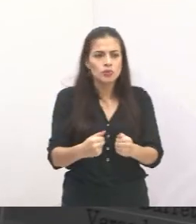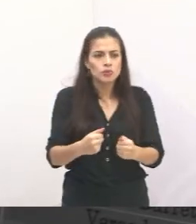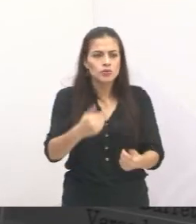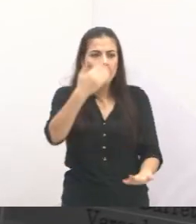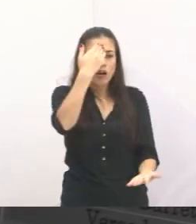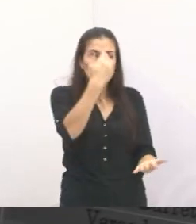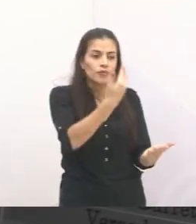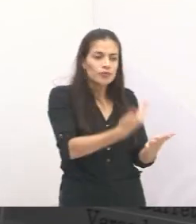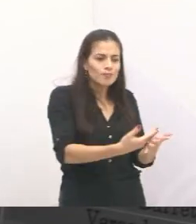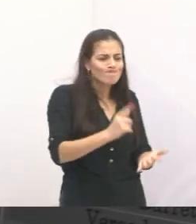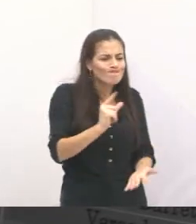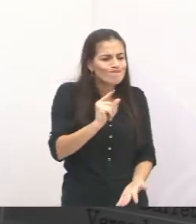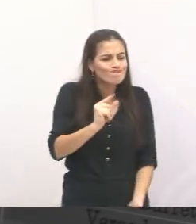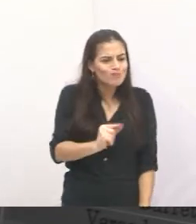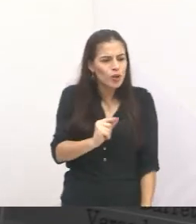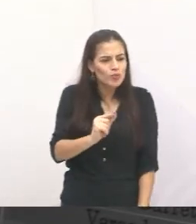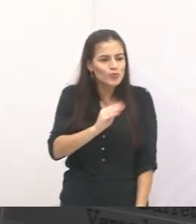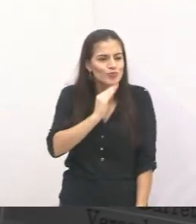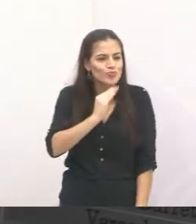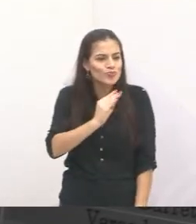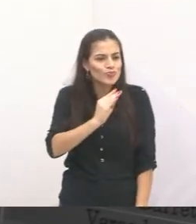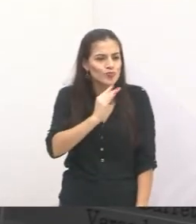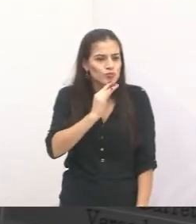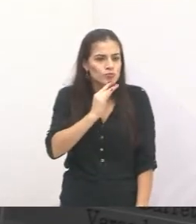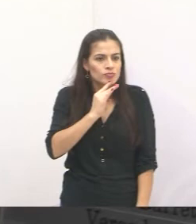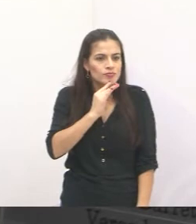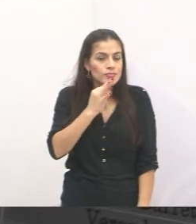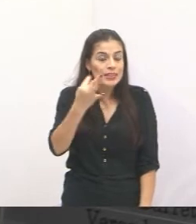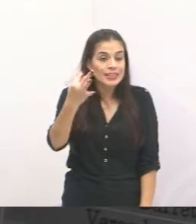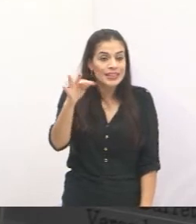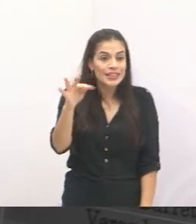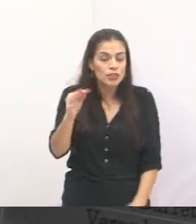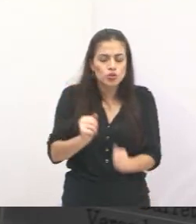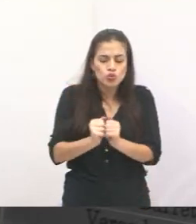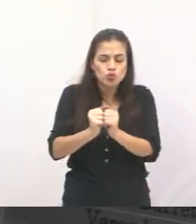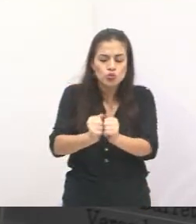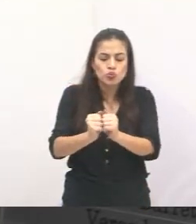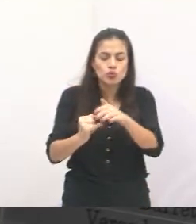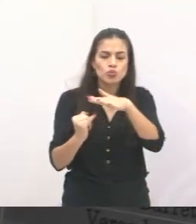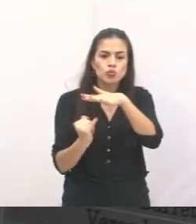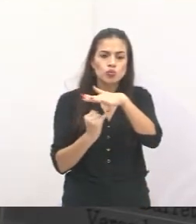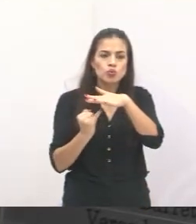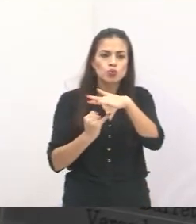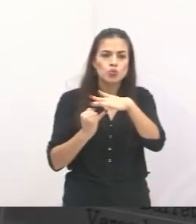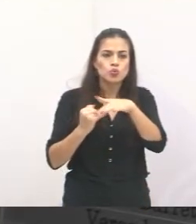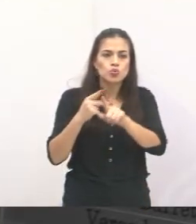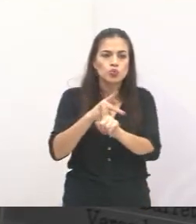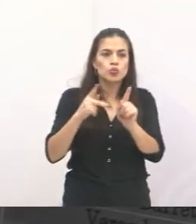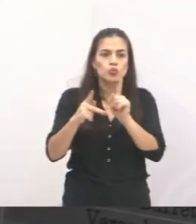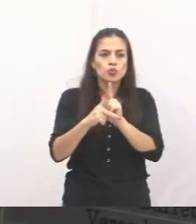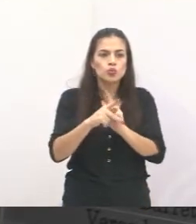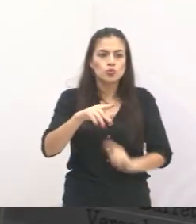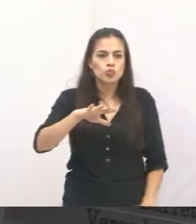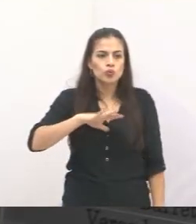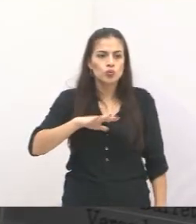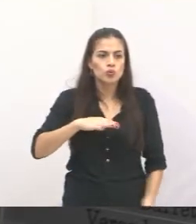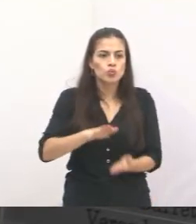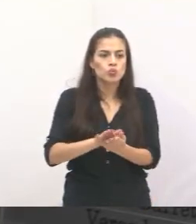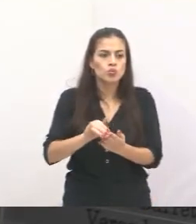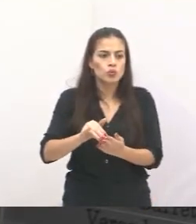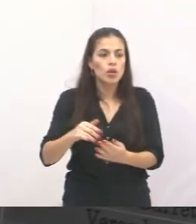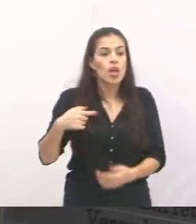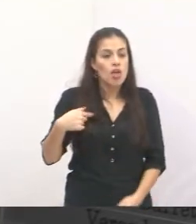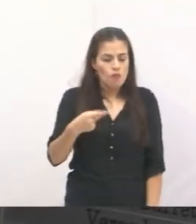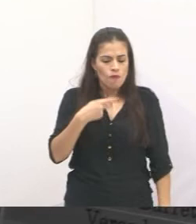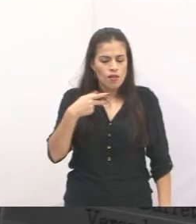nesse pouco conhecimento técnico junto ao Instituto, na condição de vereador. Disse aqui que era uma responsabilidade tripla, de